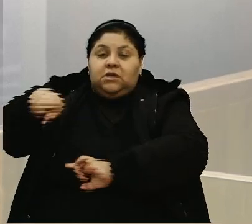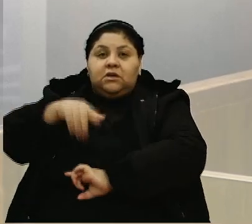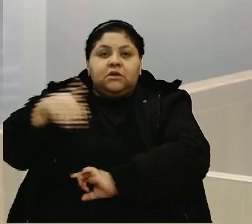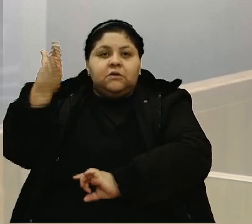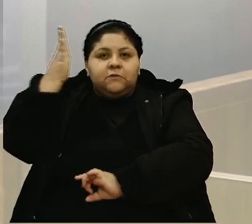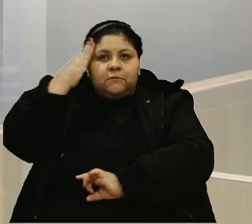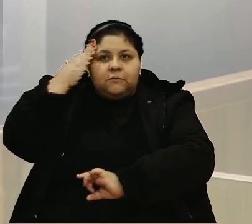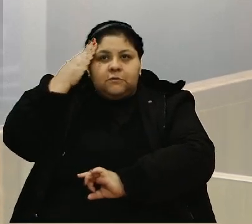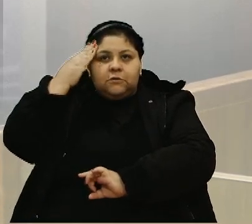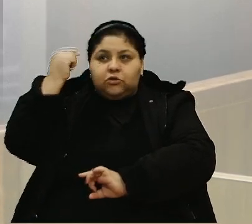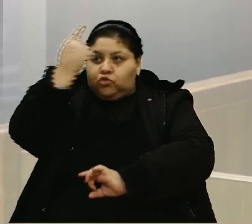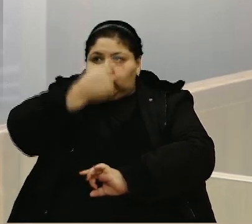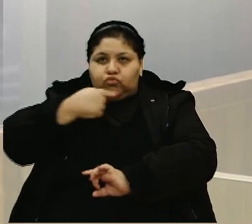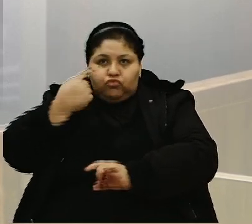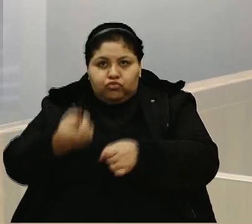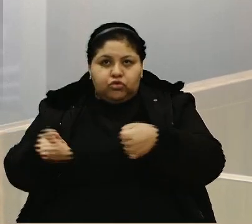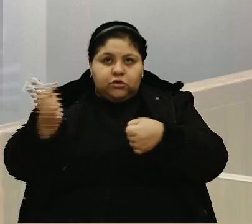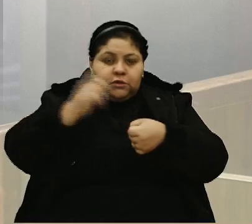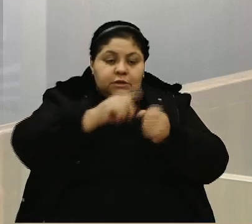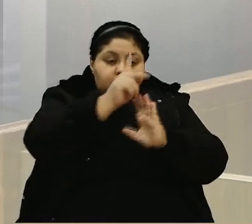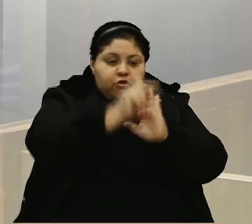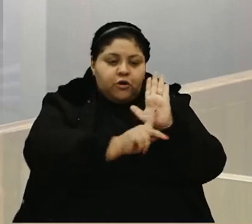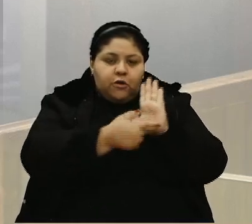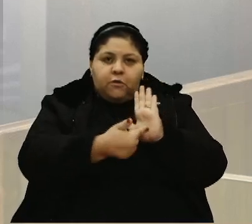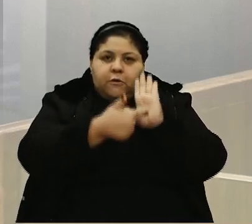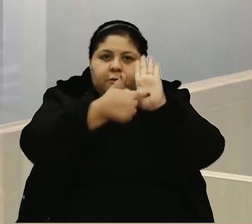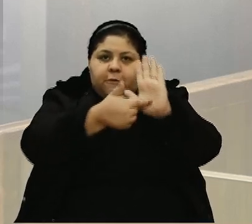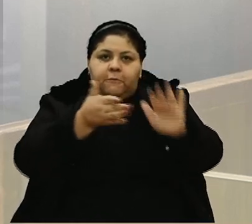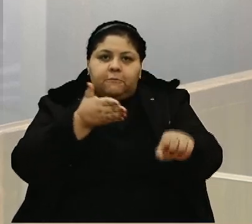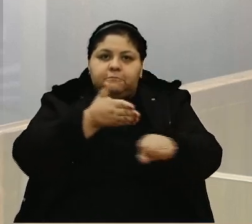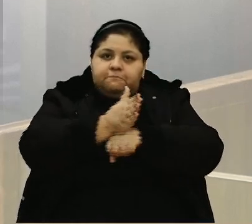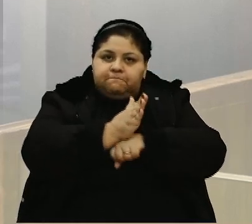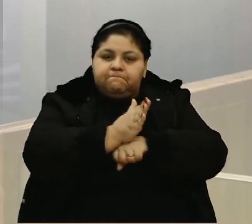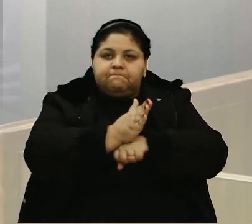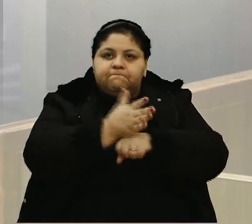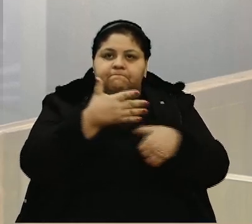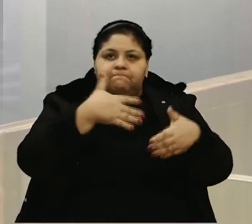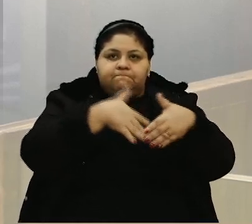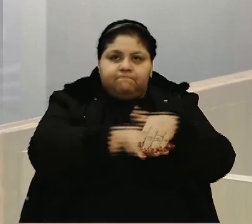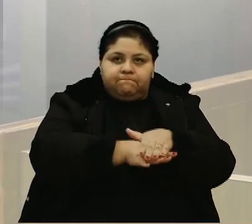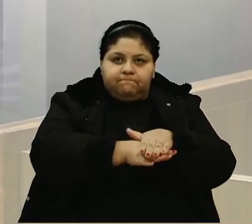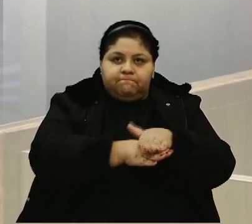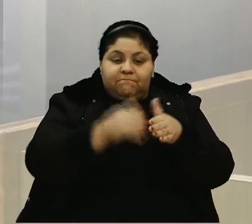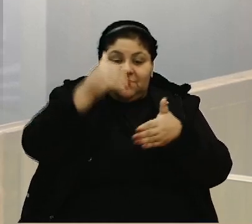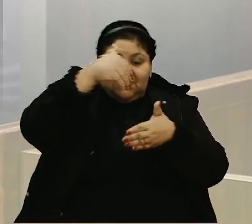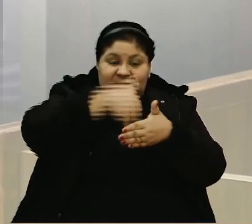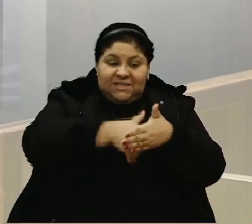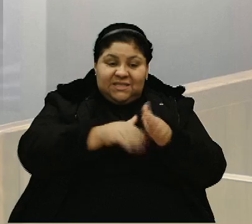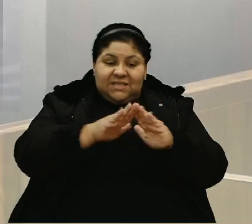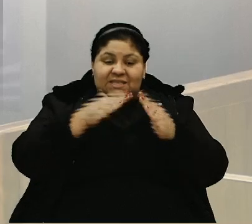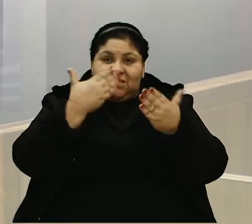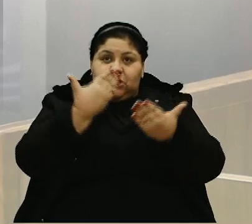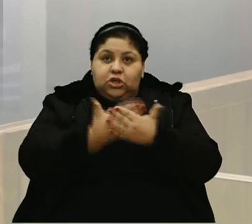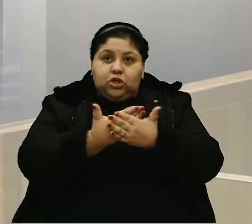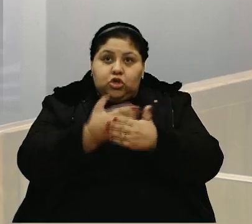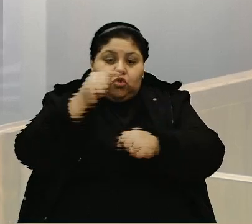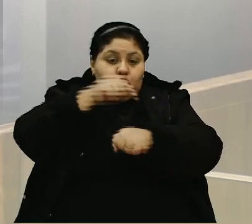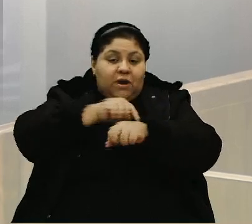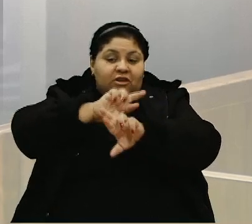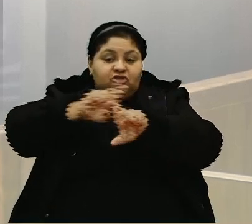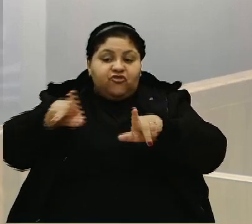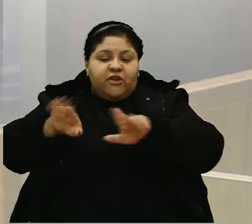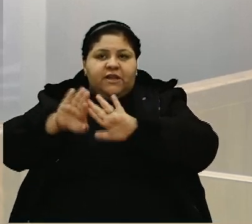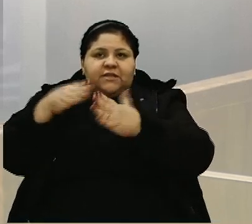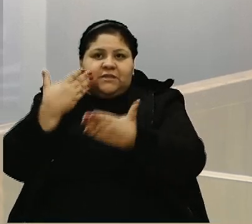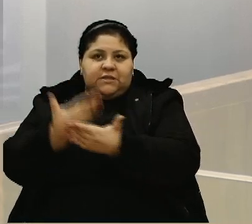turno inverso, e esse projeto visa a participação, inclusão dos CTGs dentro das salas de aula no turno inverso das escolas,